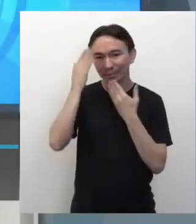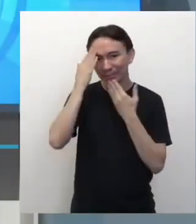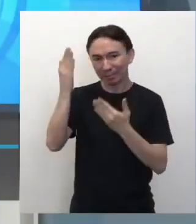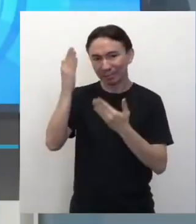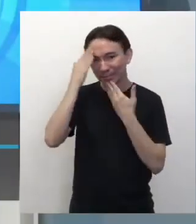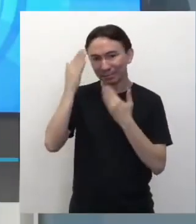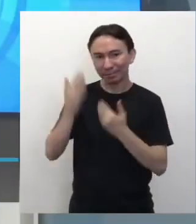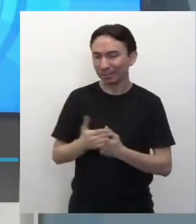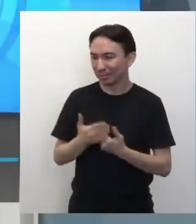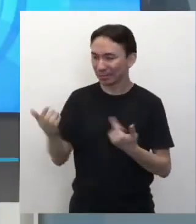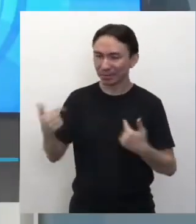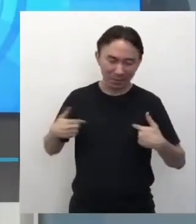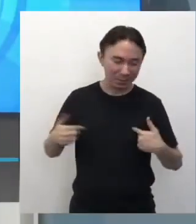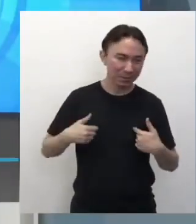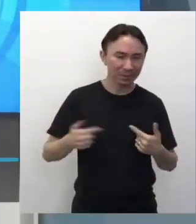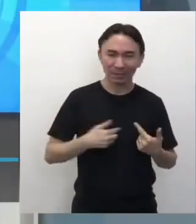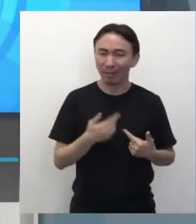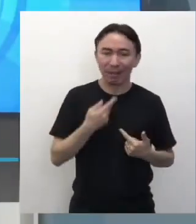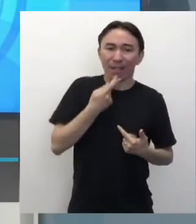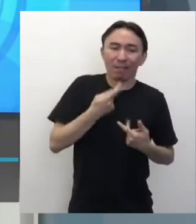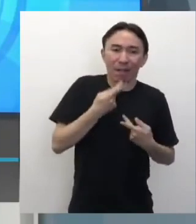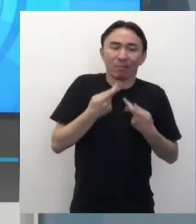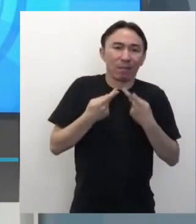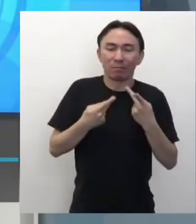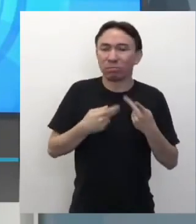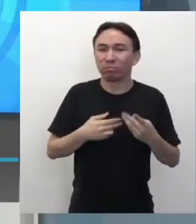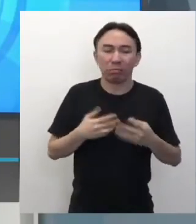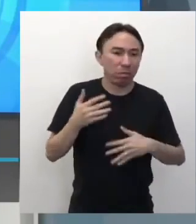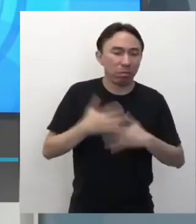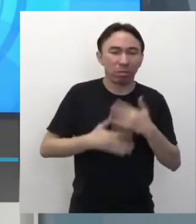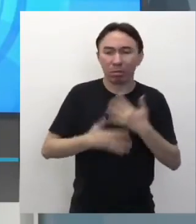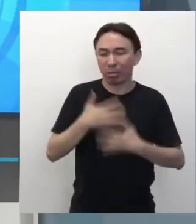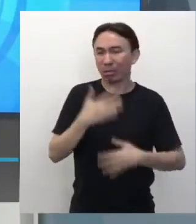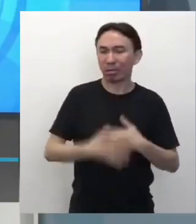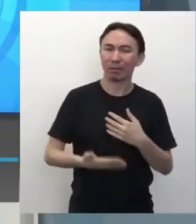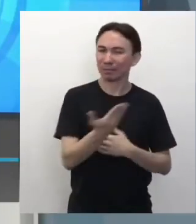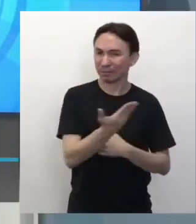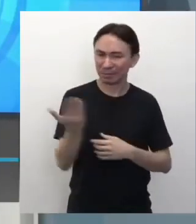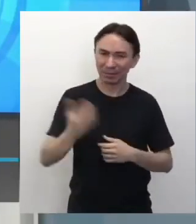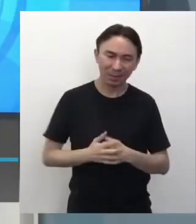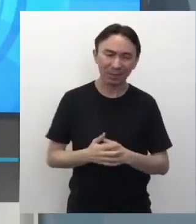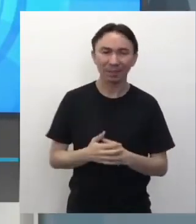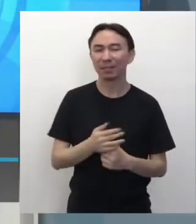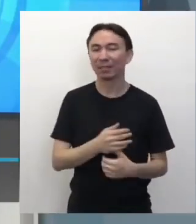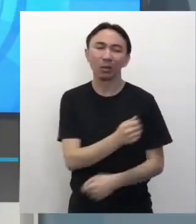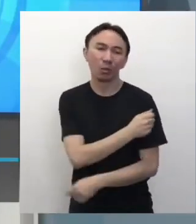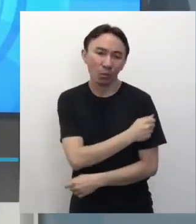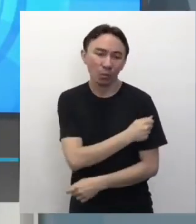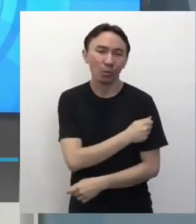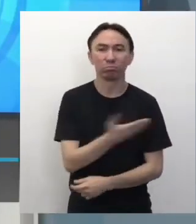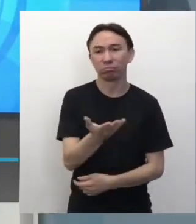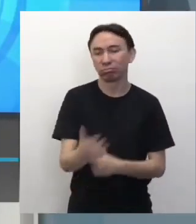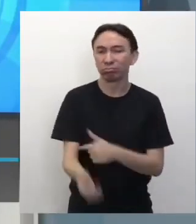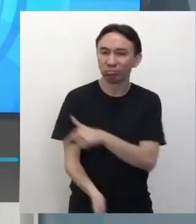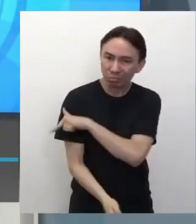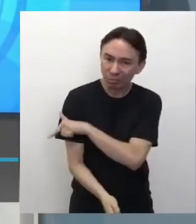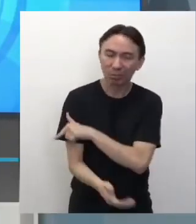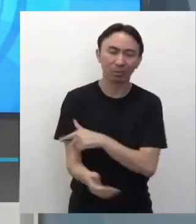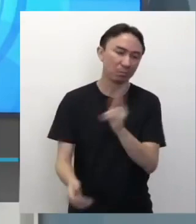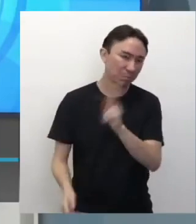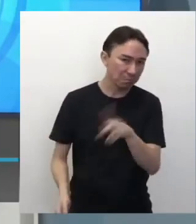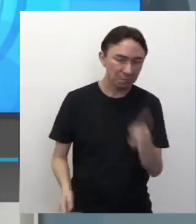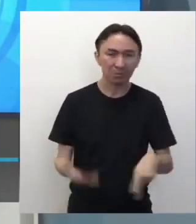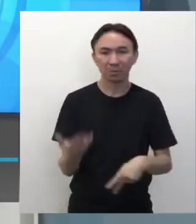elogios, você me deixa até gaguejando aqui. Bom dia aos alunos do 7º ano, aos professores e a todos que vão aí